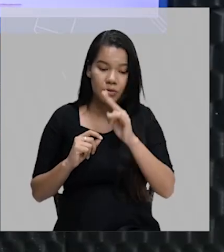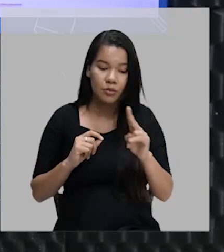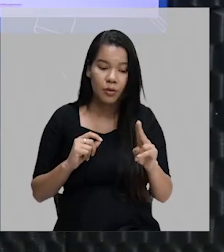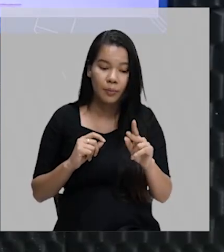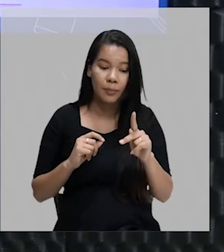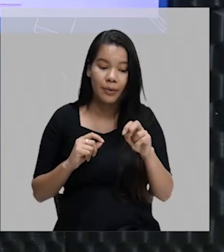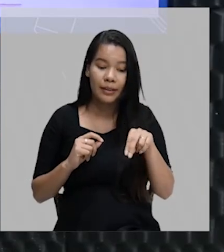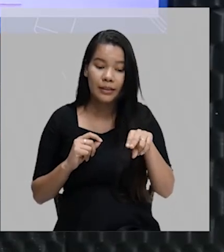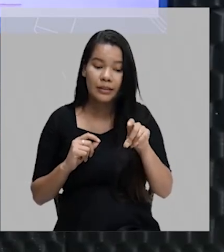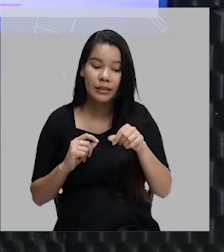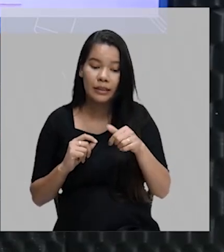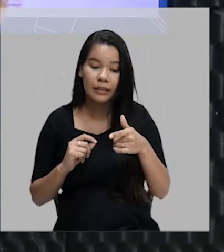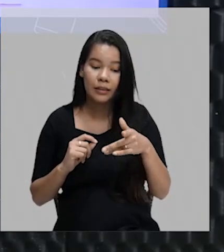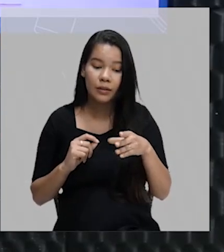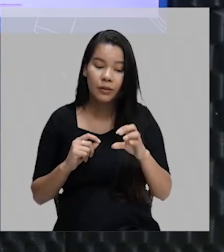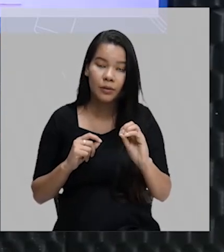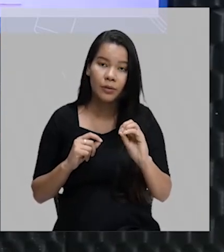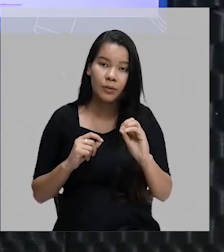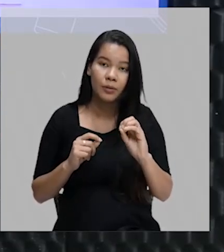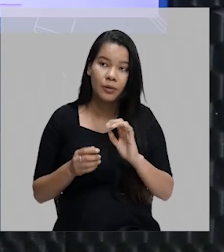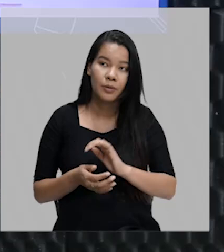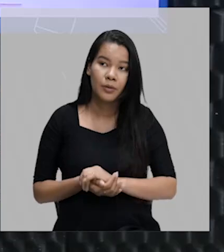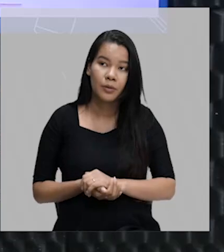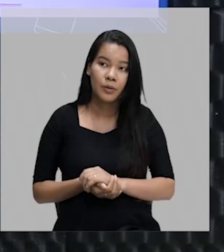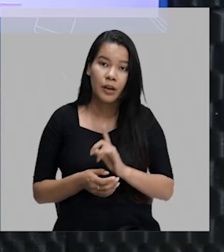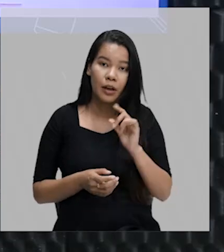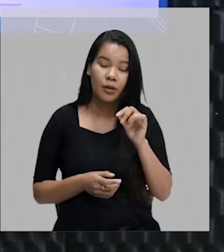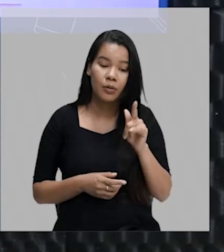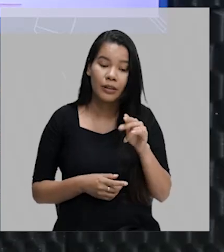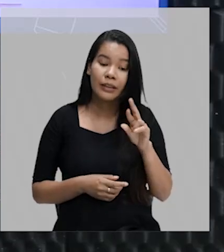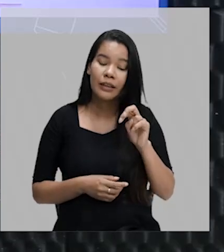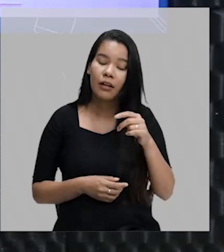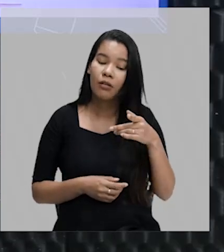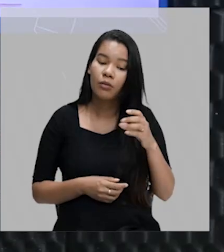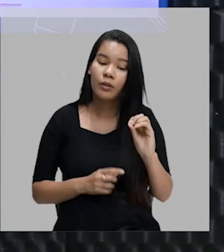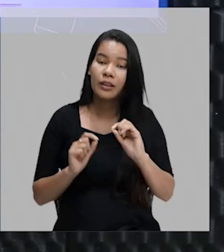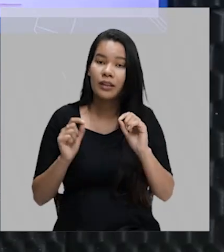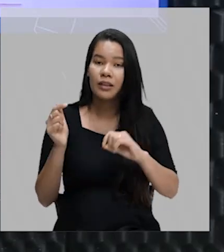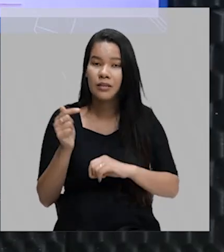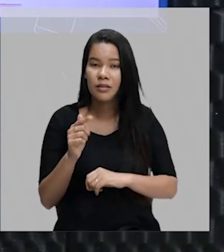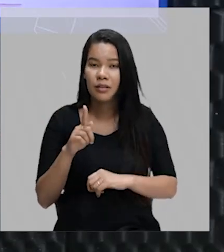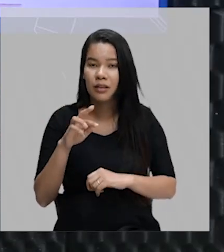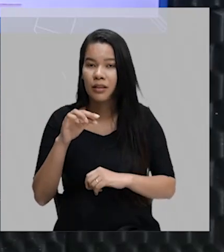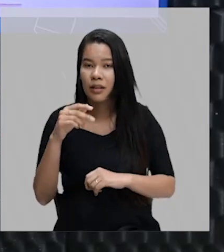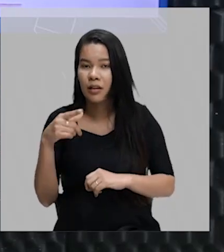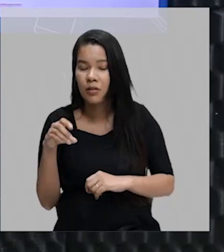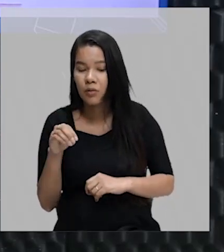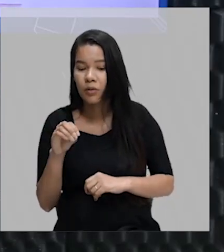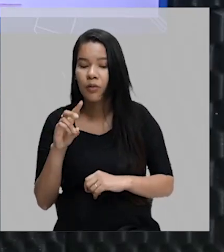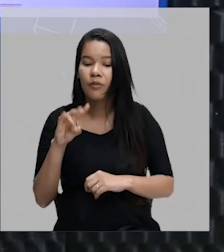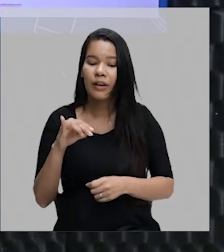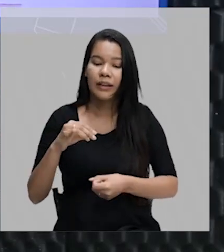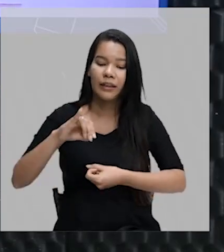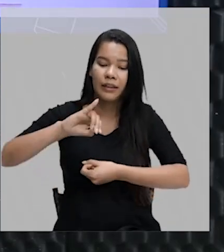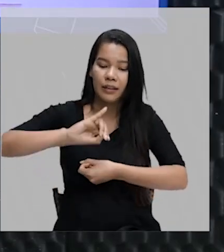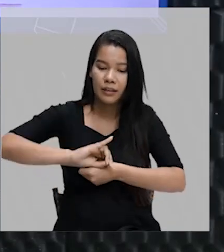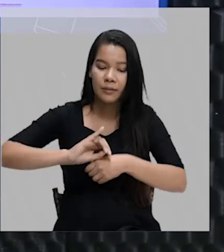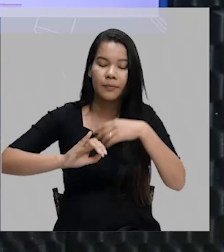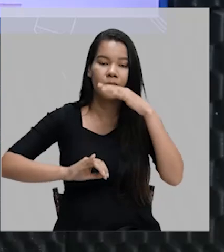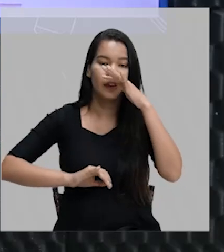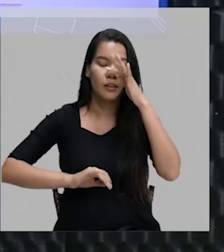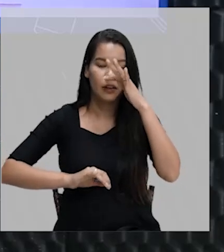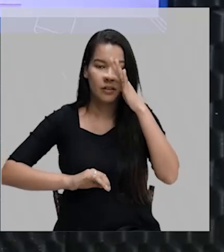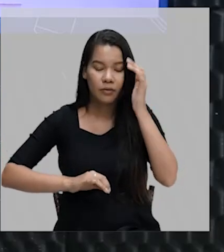Esse pó que sai daqui são o grão de pólen. Esse grão de pólen ele vai cair na flor